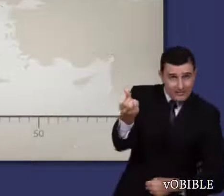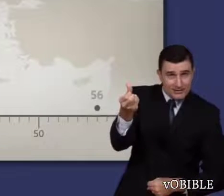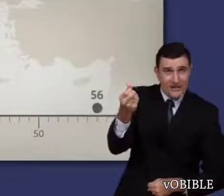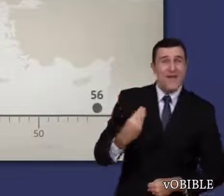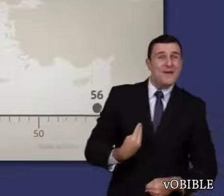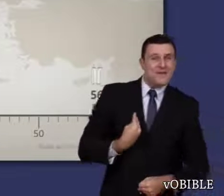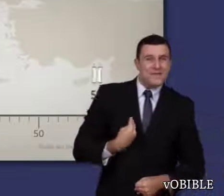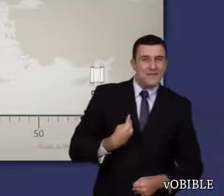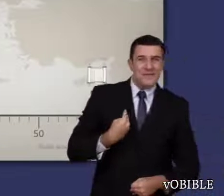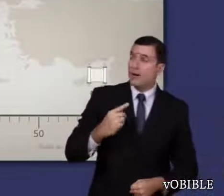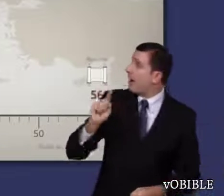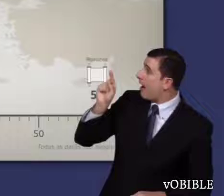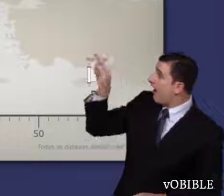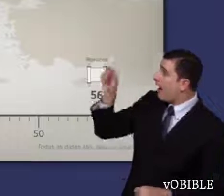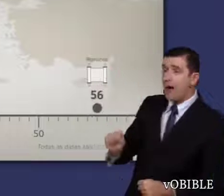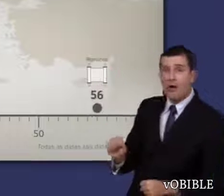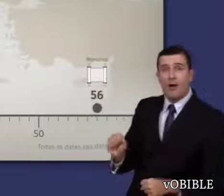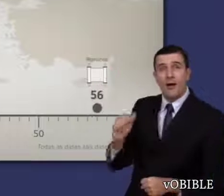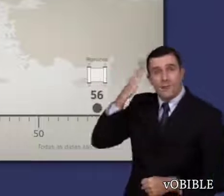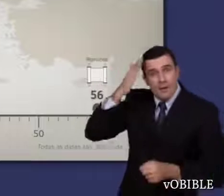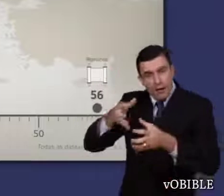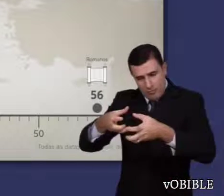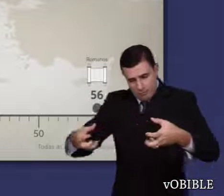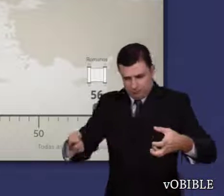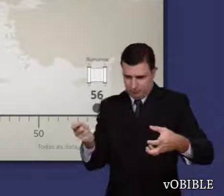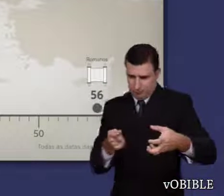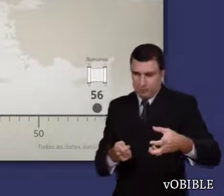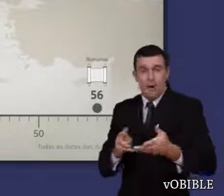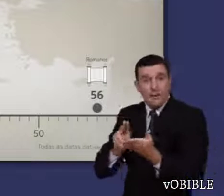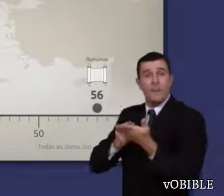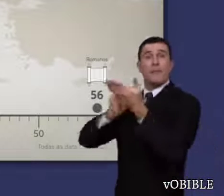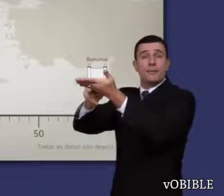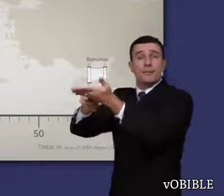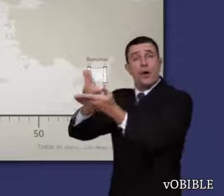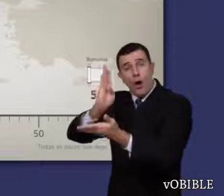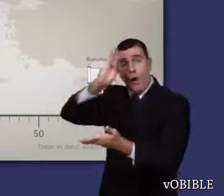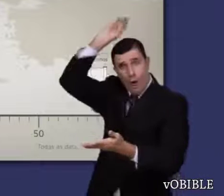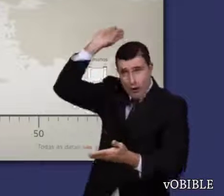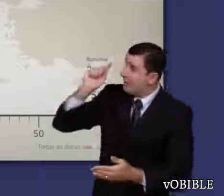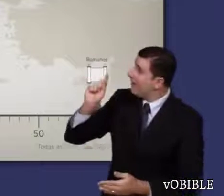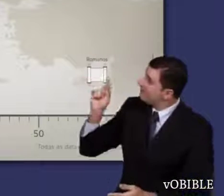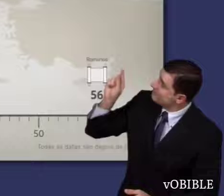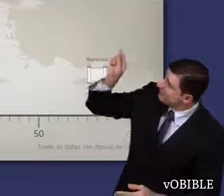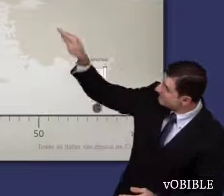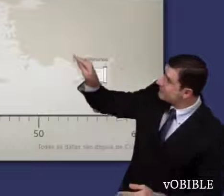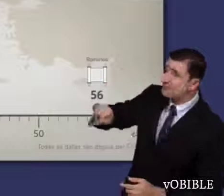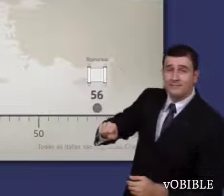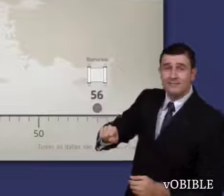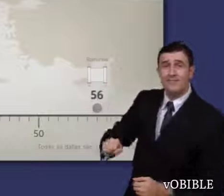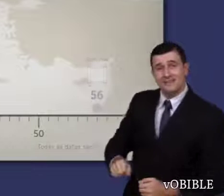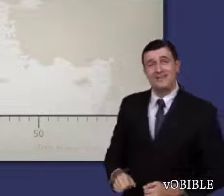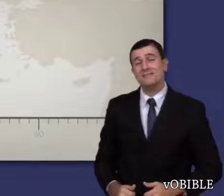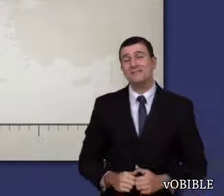Enquanto estava em Corinto, por volta do ano 56, Paulo escreveu para os cristãos em Roma, uma cidade que ele ainda não tinha